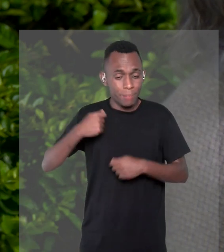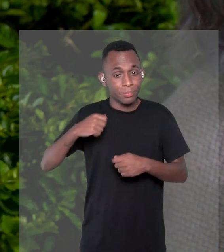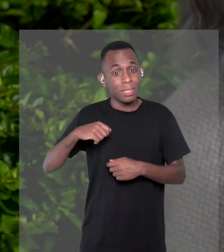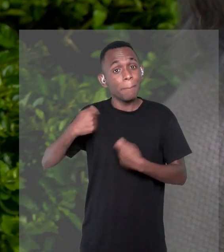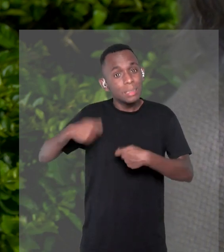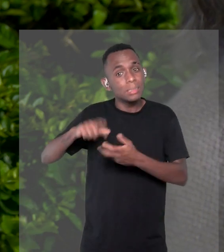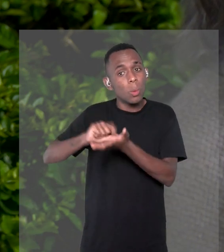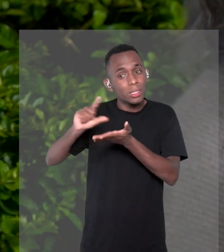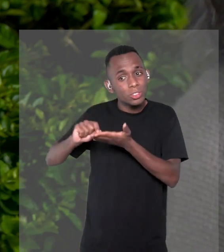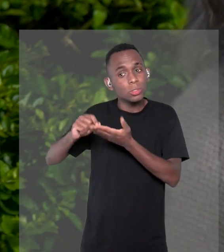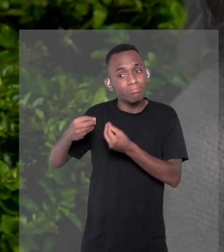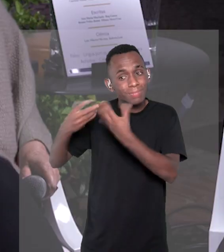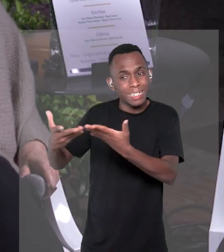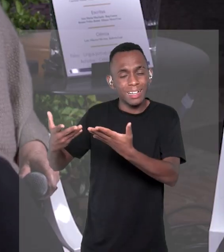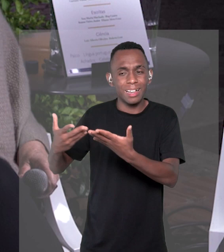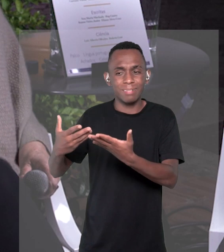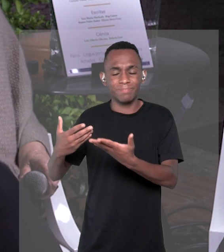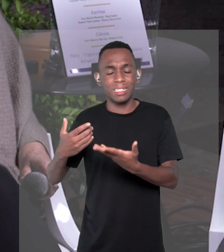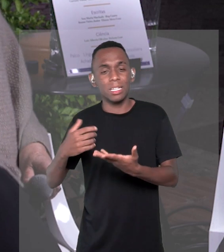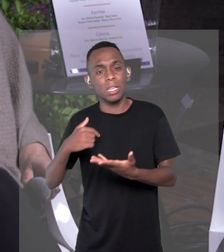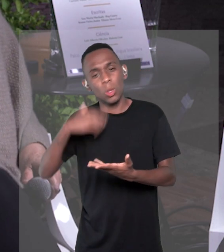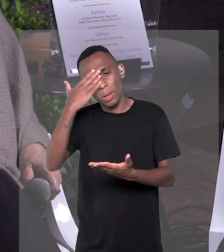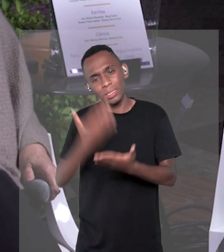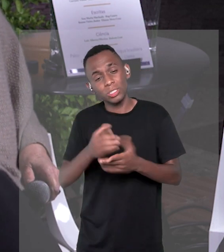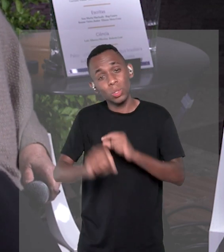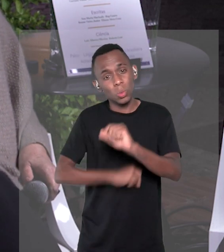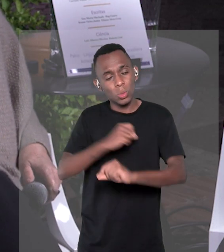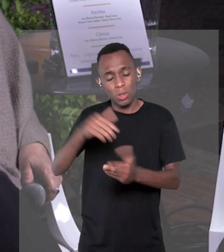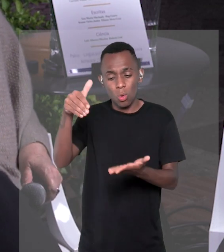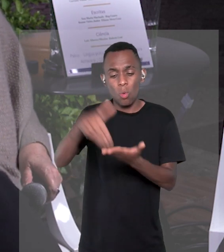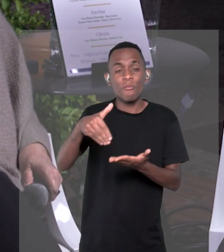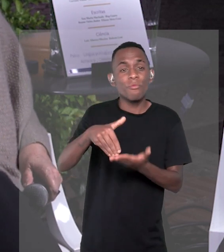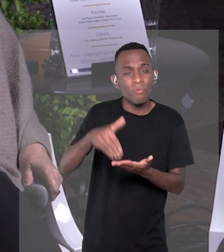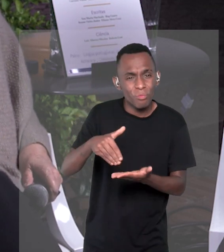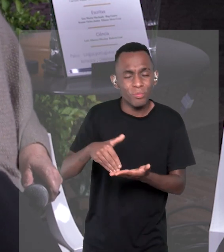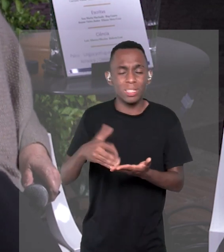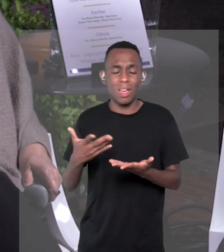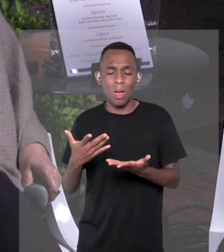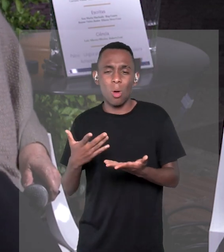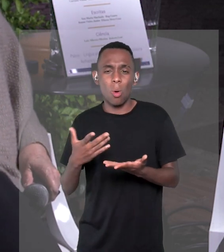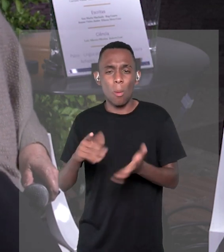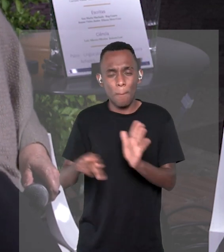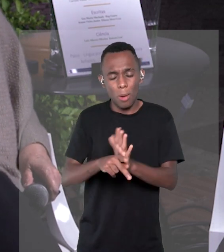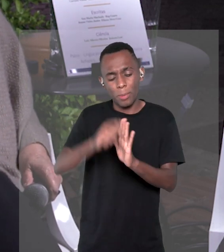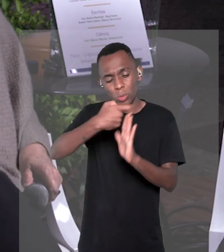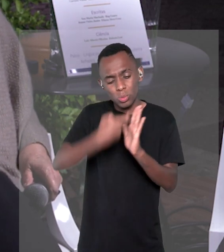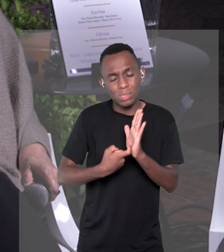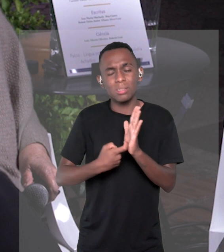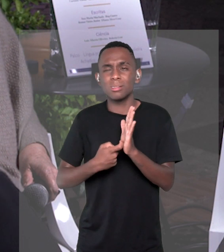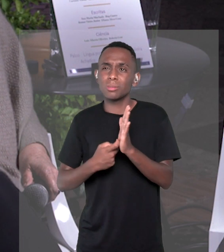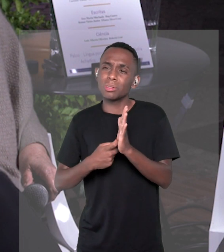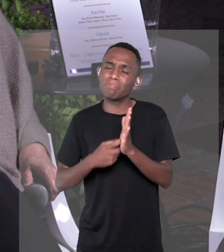Isabela Teixeira, disse a Rosisca está cobrando o artigo. E eu achei que o final do